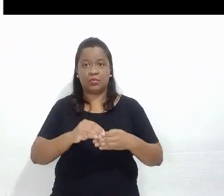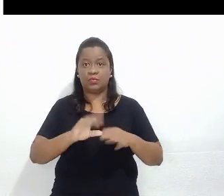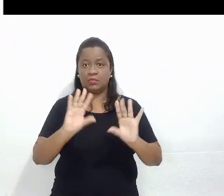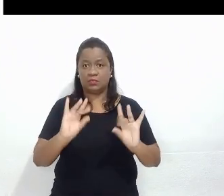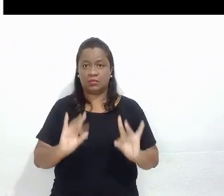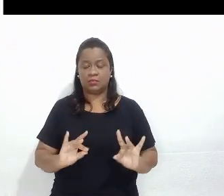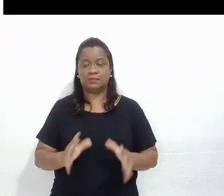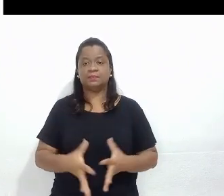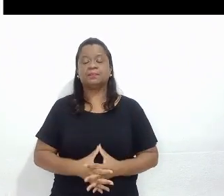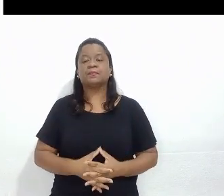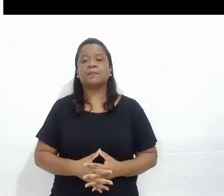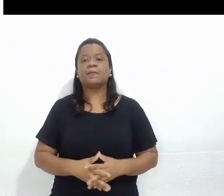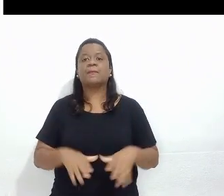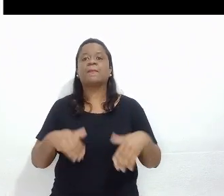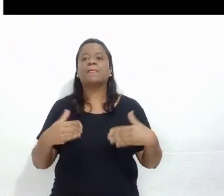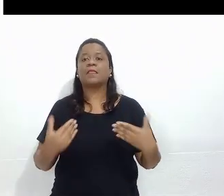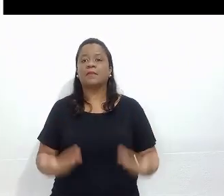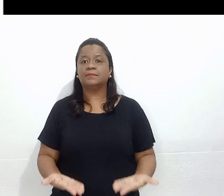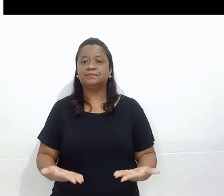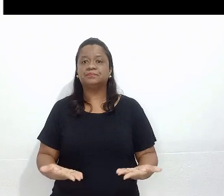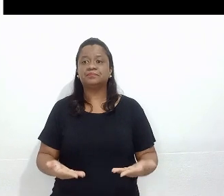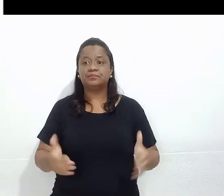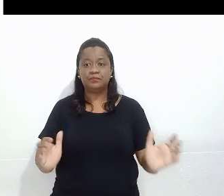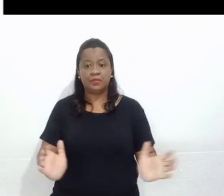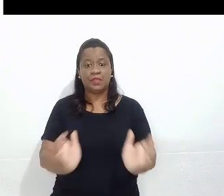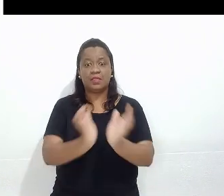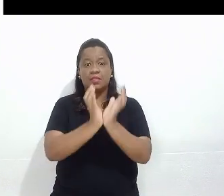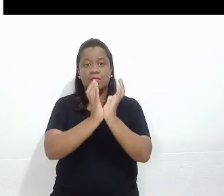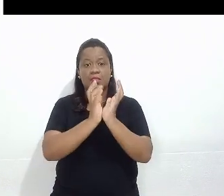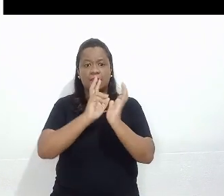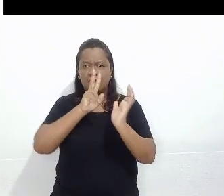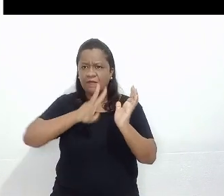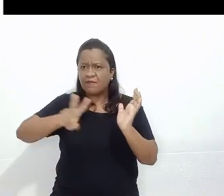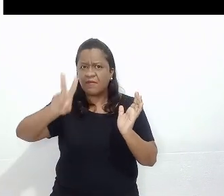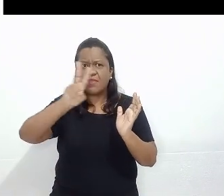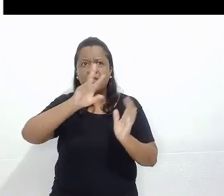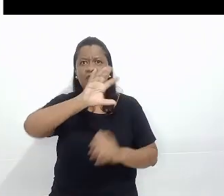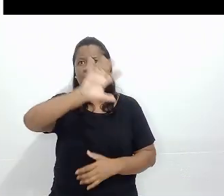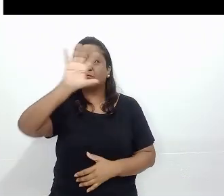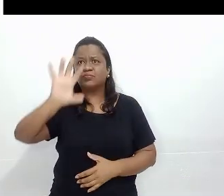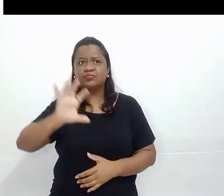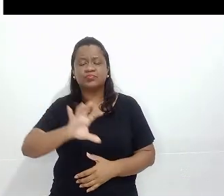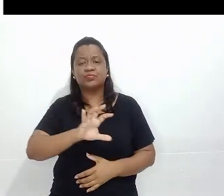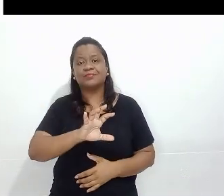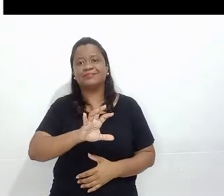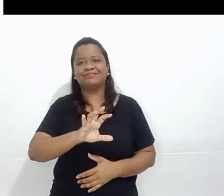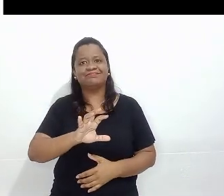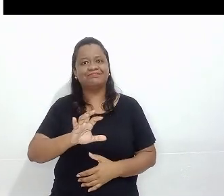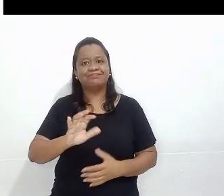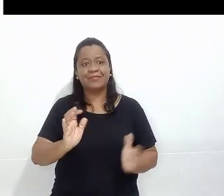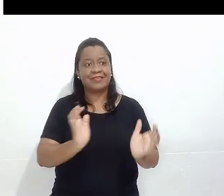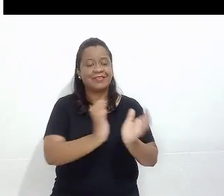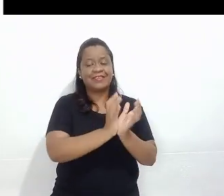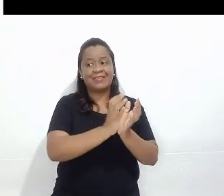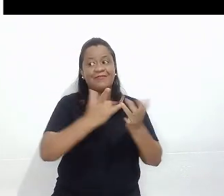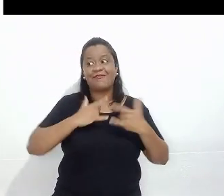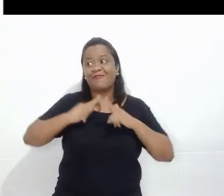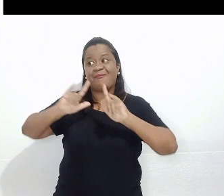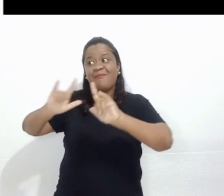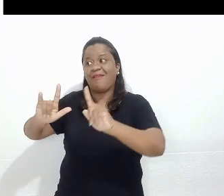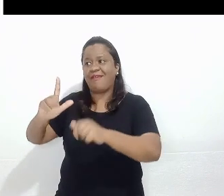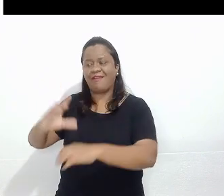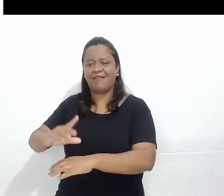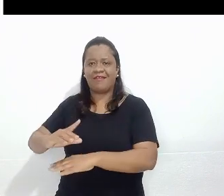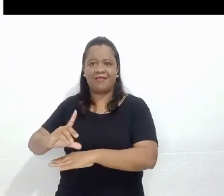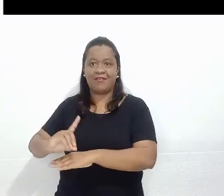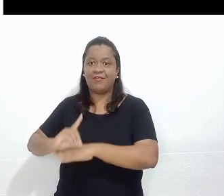Mas é isso. E a equipe vendo esse posicionamento, poxa, a equipe vai te chamar como diretor de fotografia, você tem um mapa